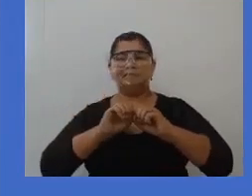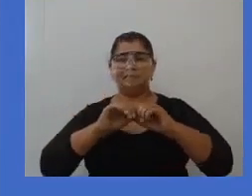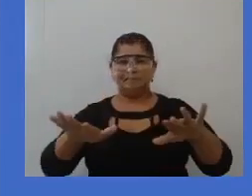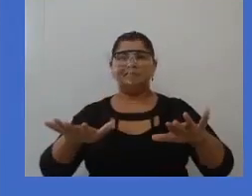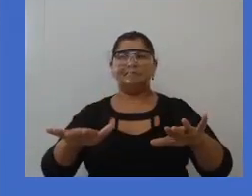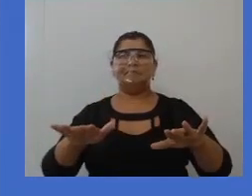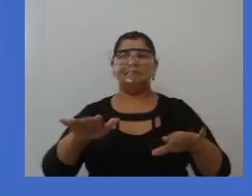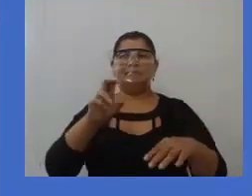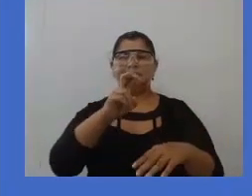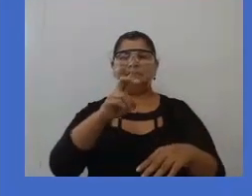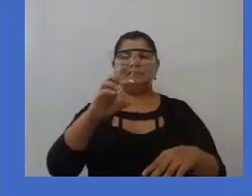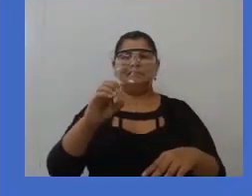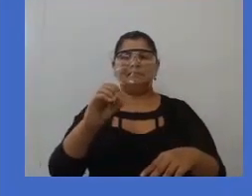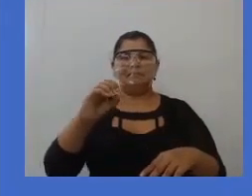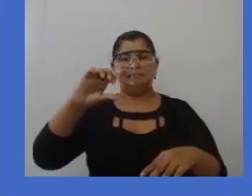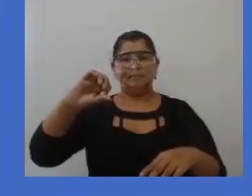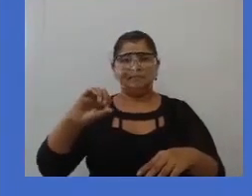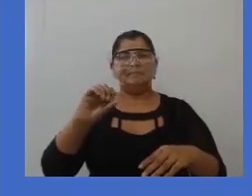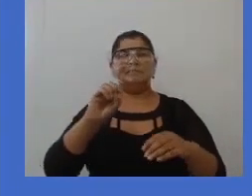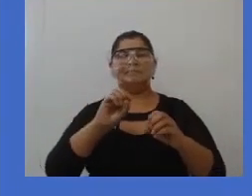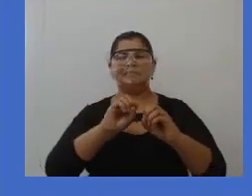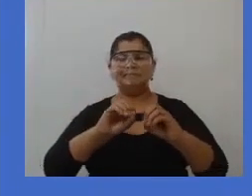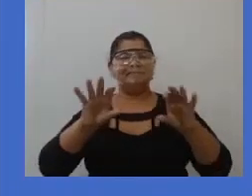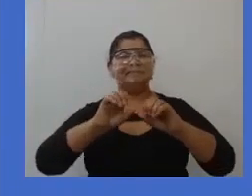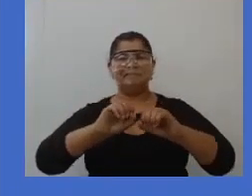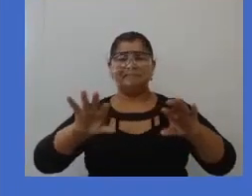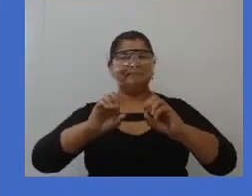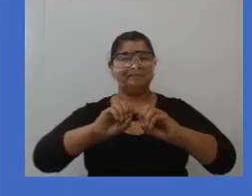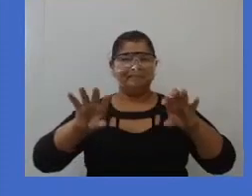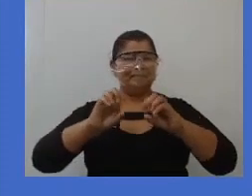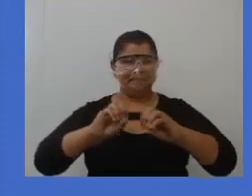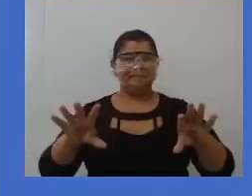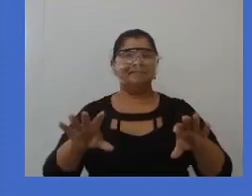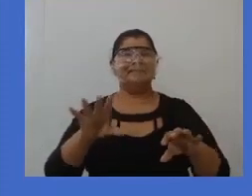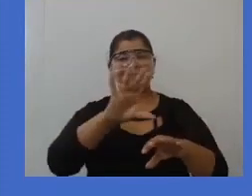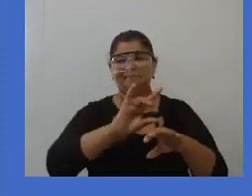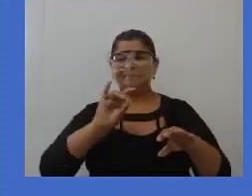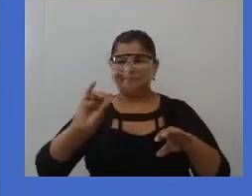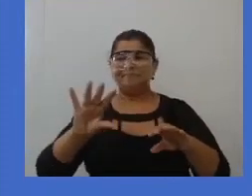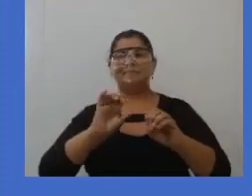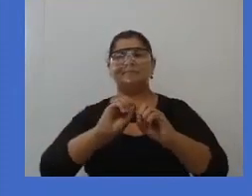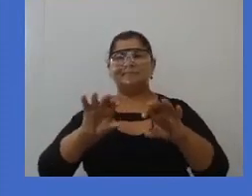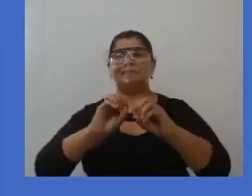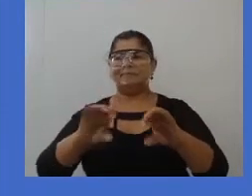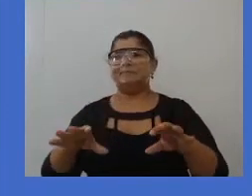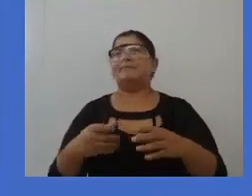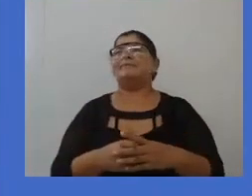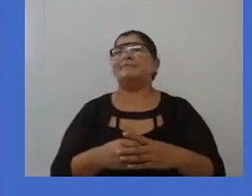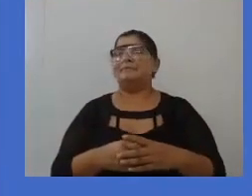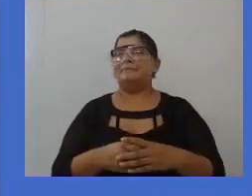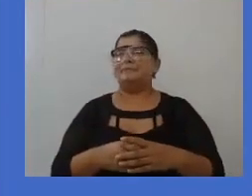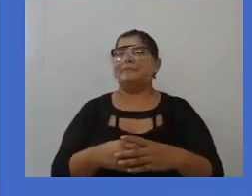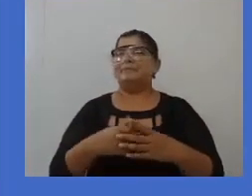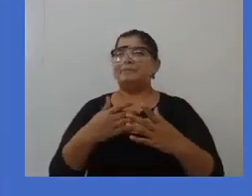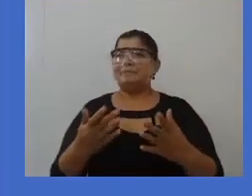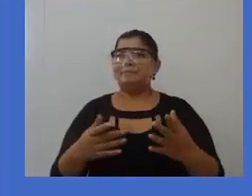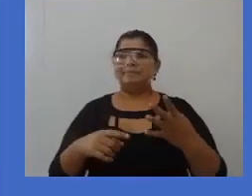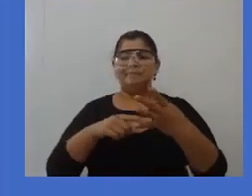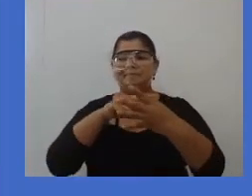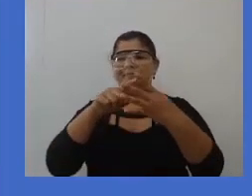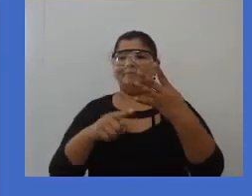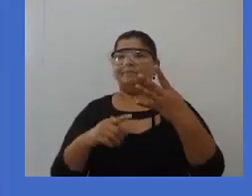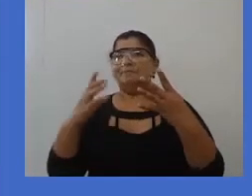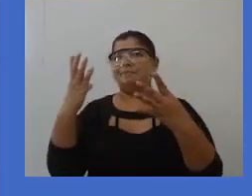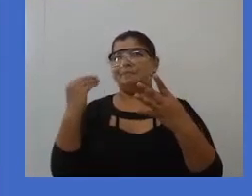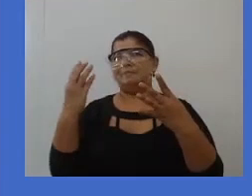107, quando o print foi tirado, quer dizer que pode ter tido mais comentário, pode ter tido mais compartilhamento. Agora vamos lá. Dessas 4